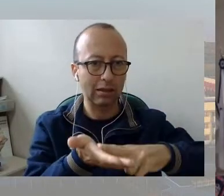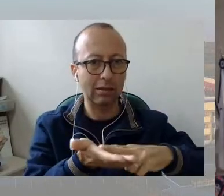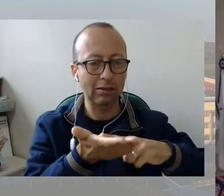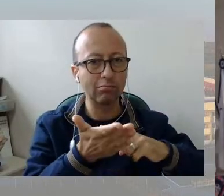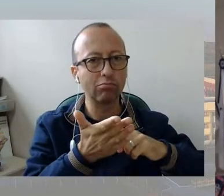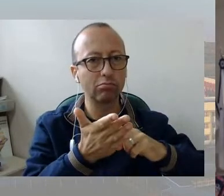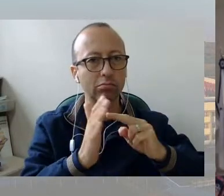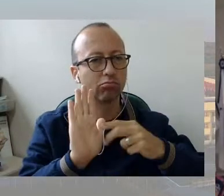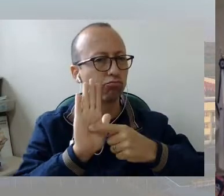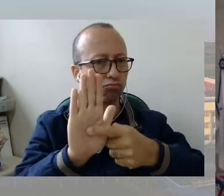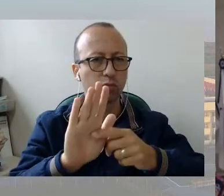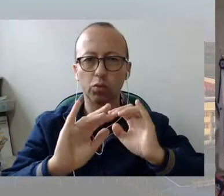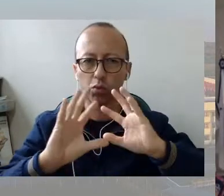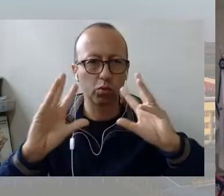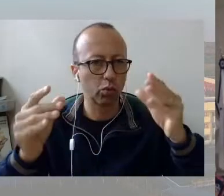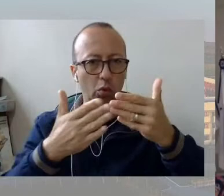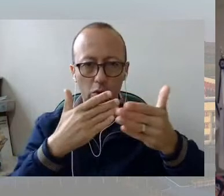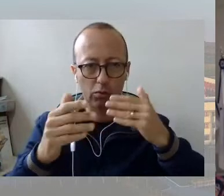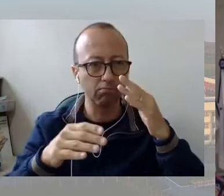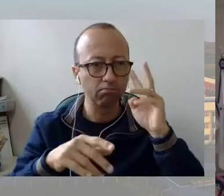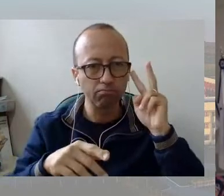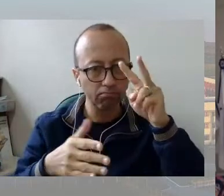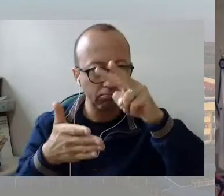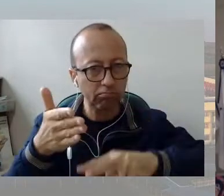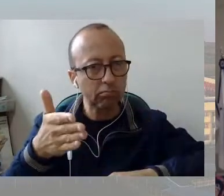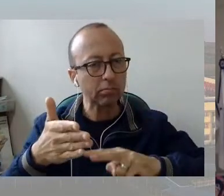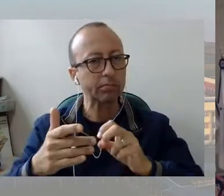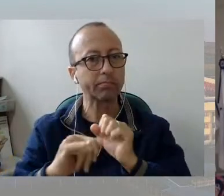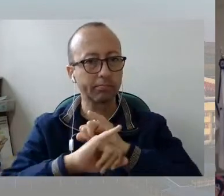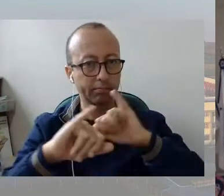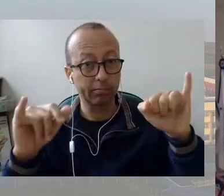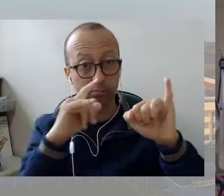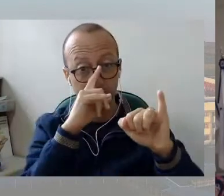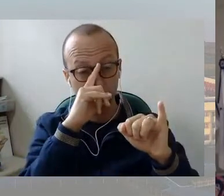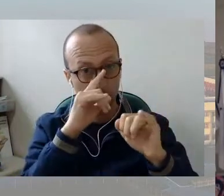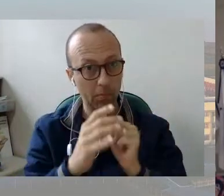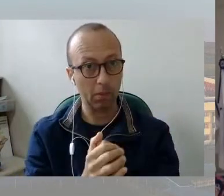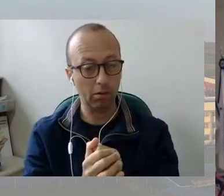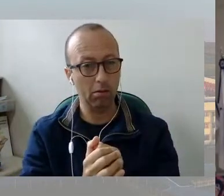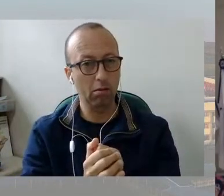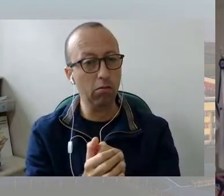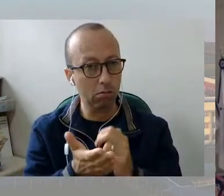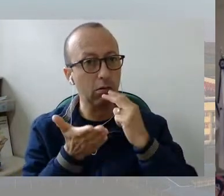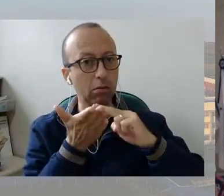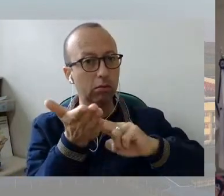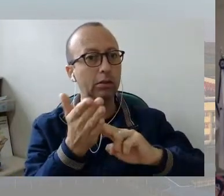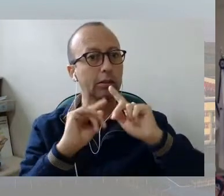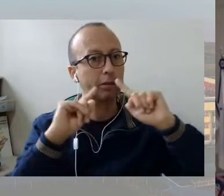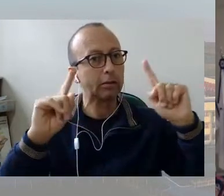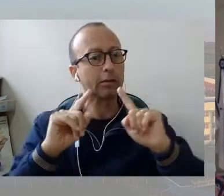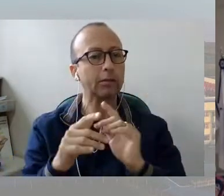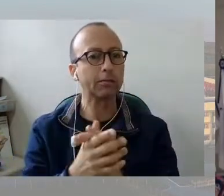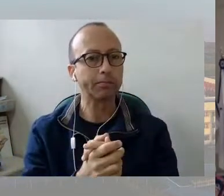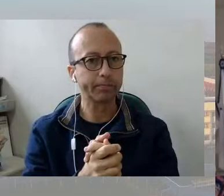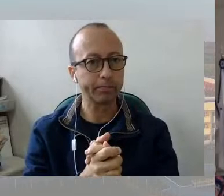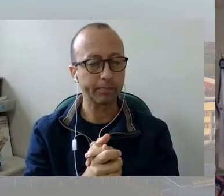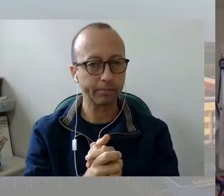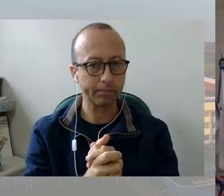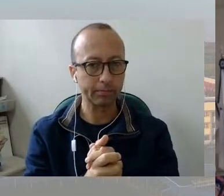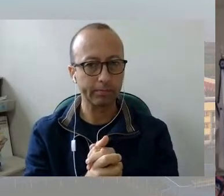página da DAF. Vimos a público corrigir o equívoco cometido na carta de repúdio aos atos de protesto ocorrido no